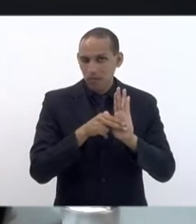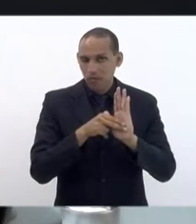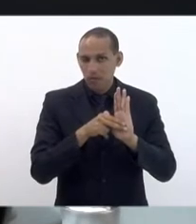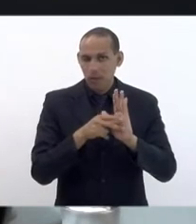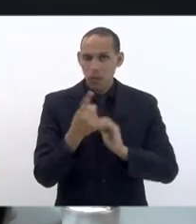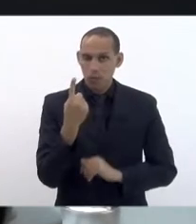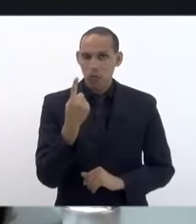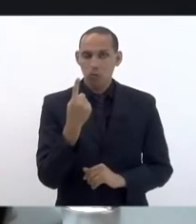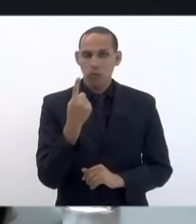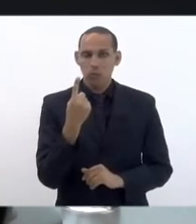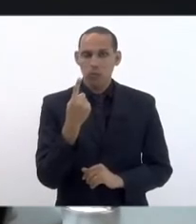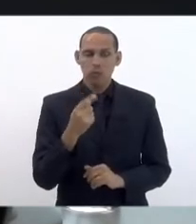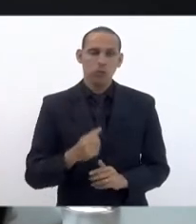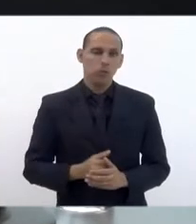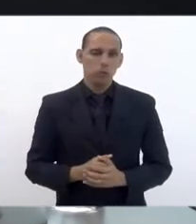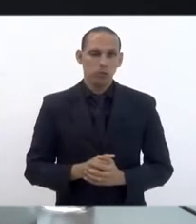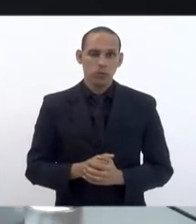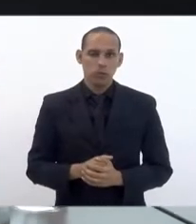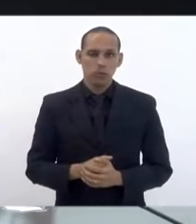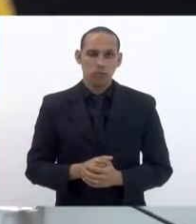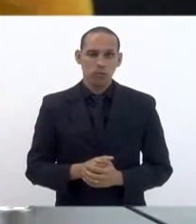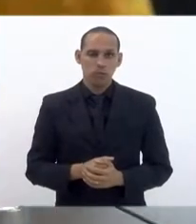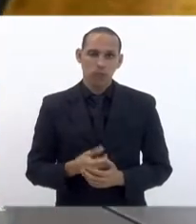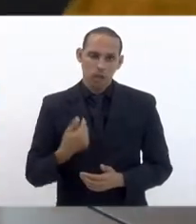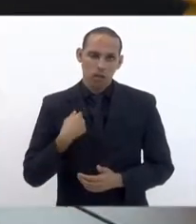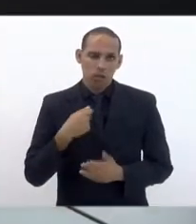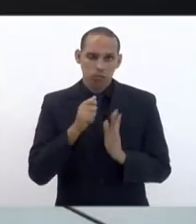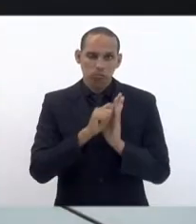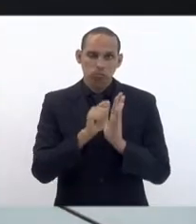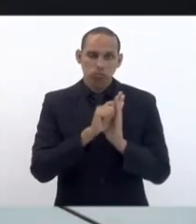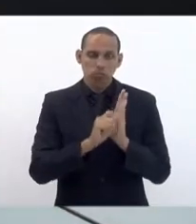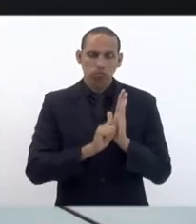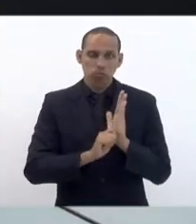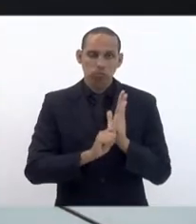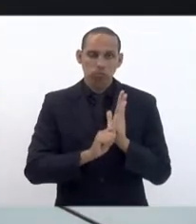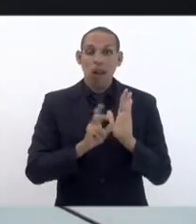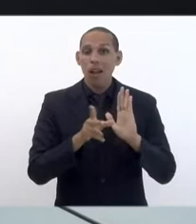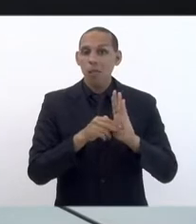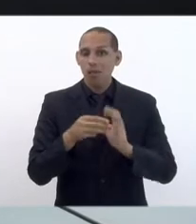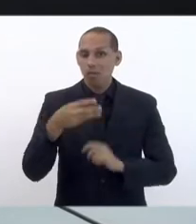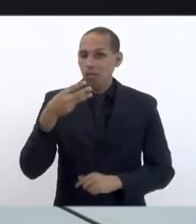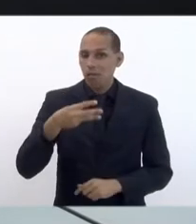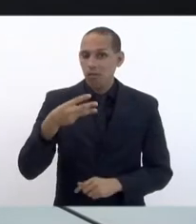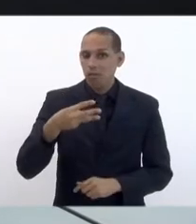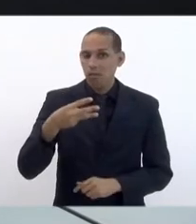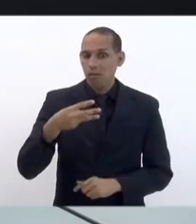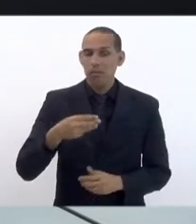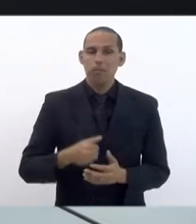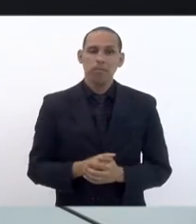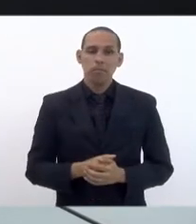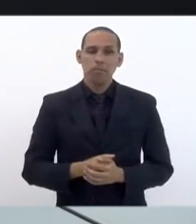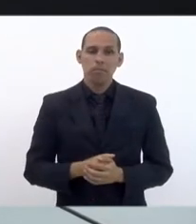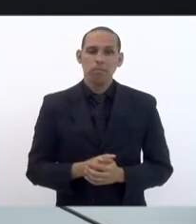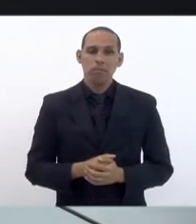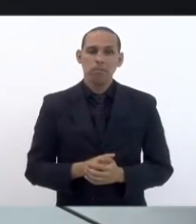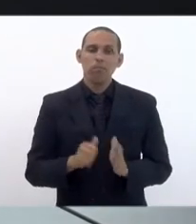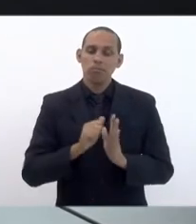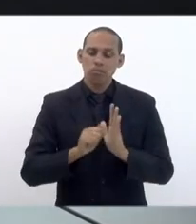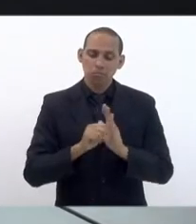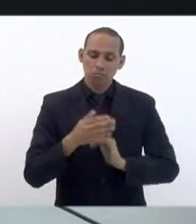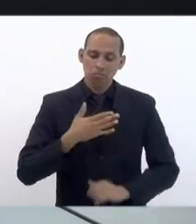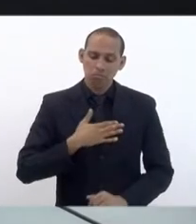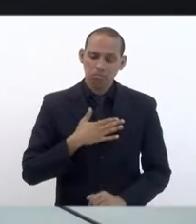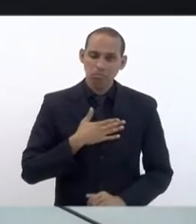a emenda 1 é de minha autoria. A emenda 3... é de minha